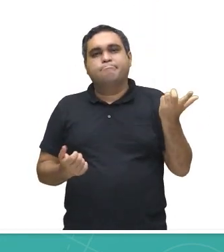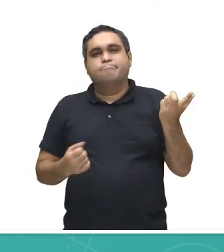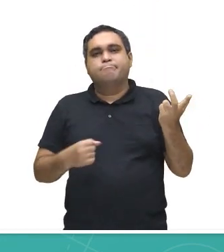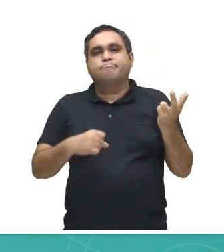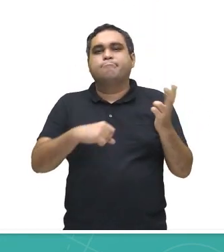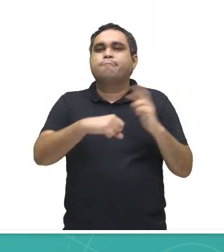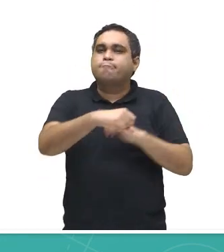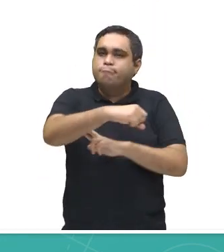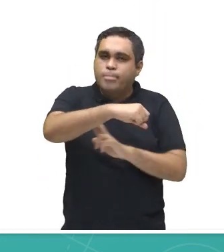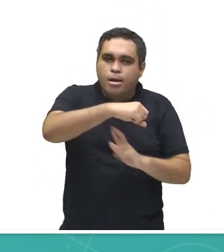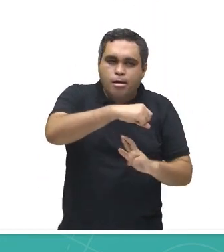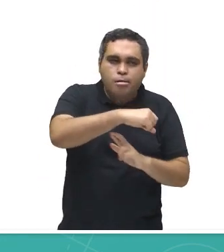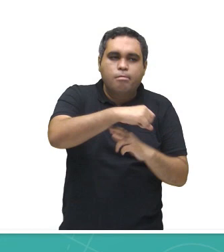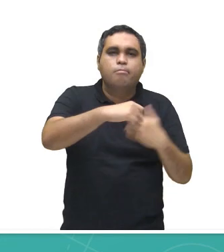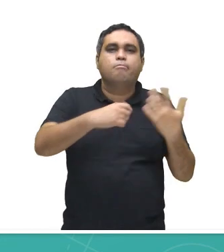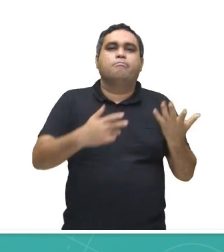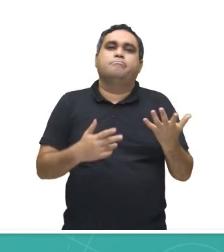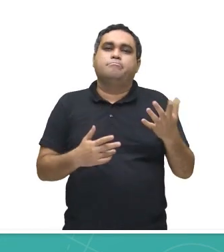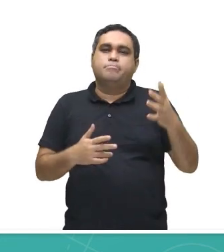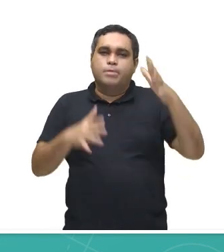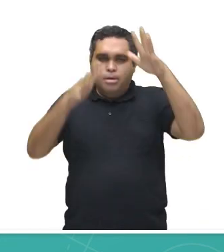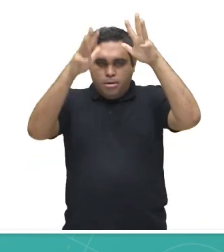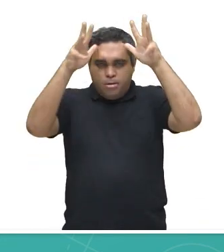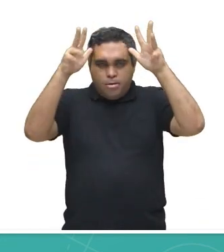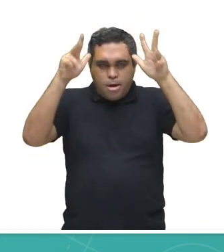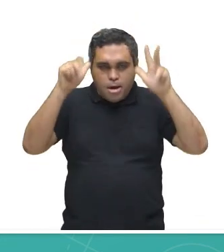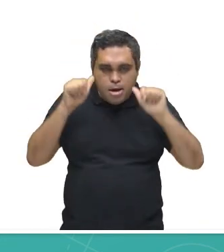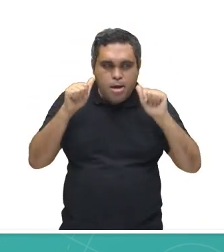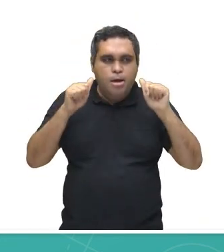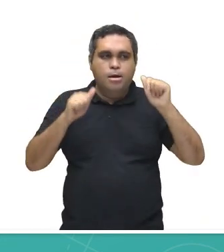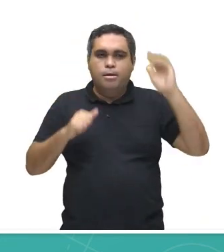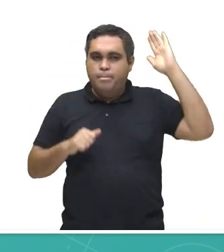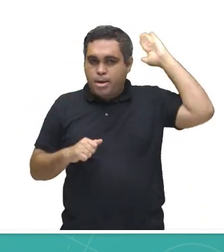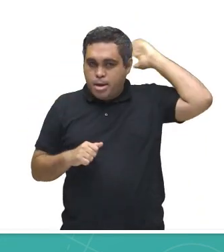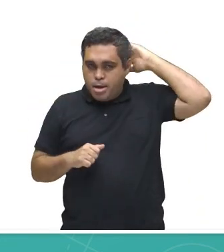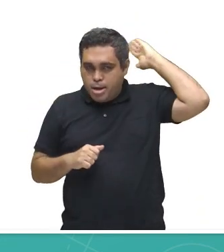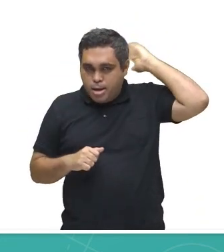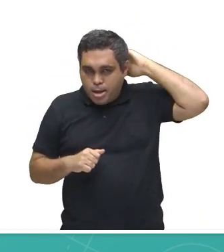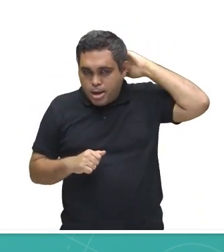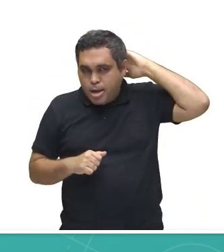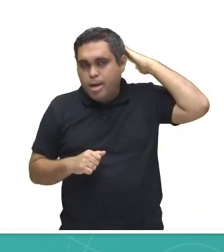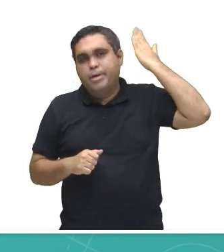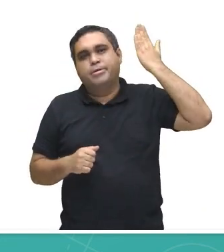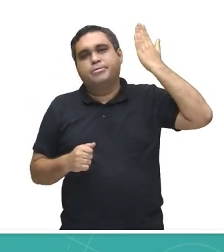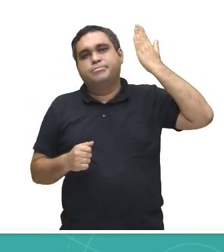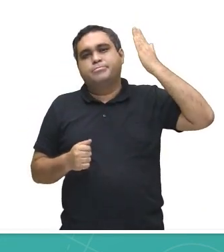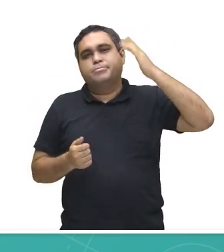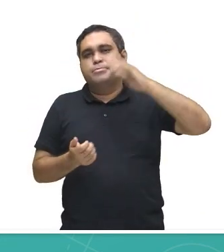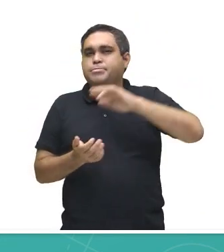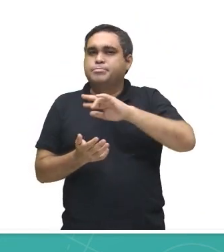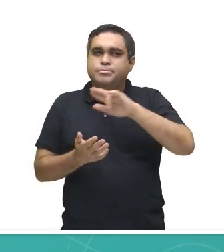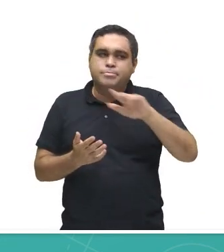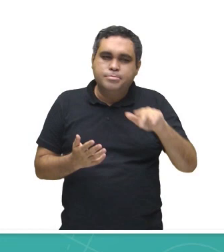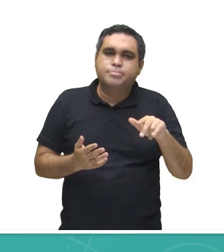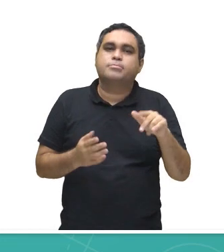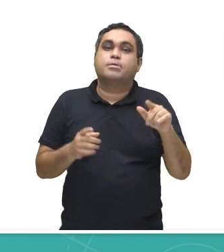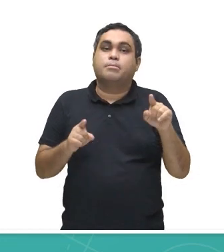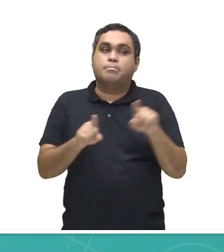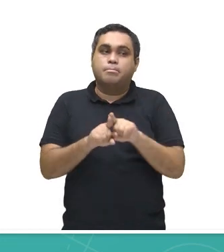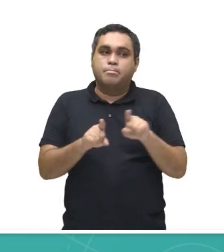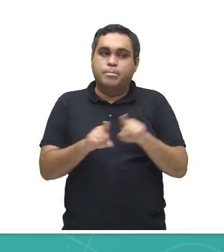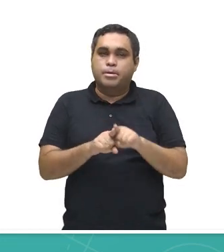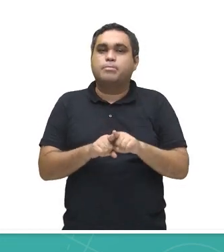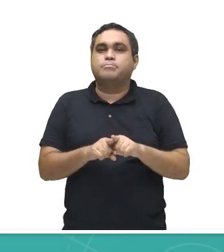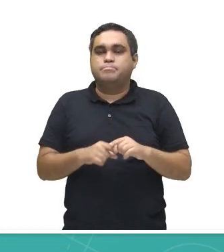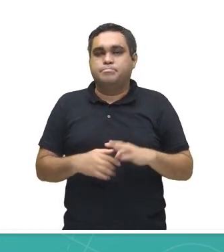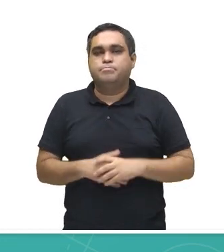temos Rondônia, o Acre, o Pará, o Amapá e também vamos ter Tocantins,